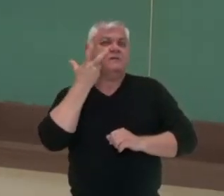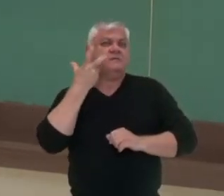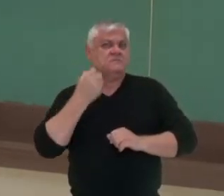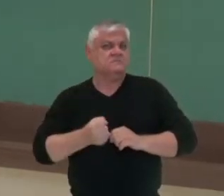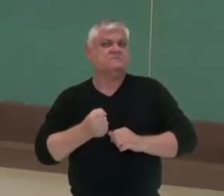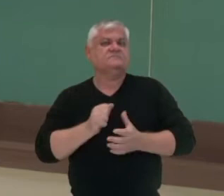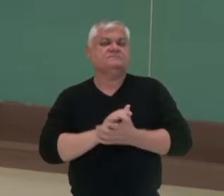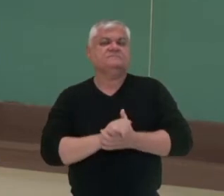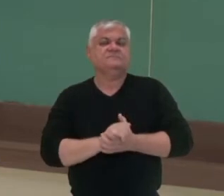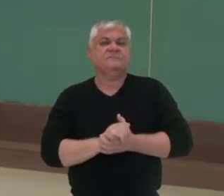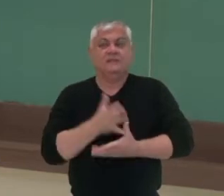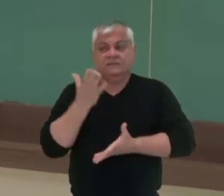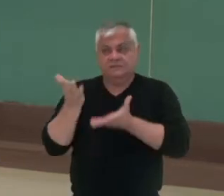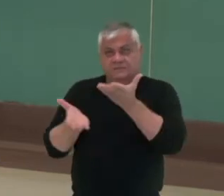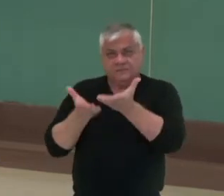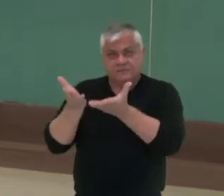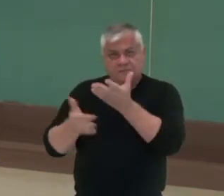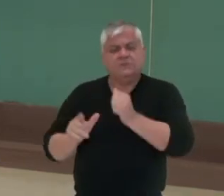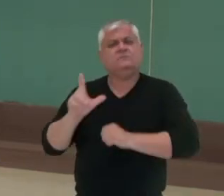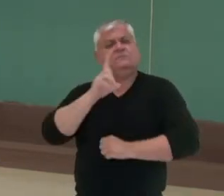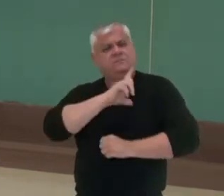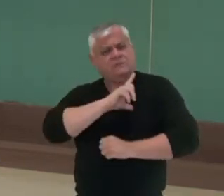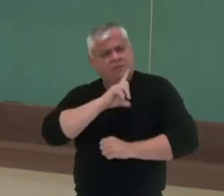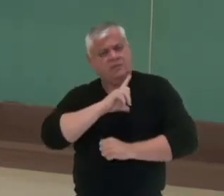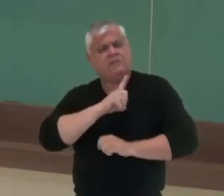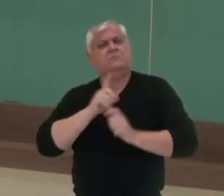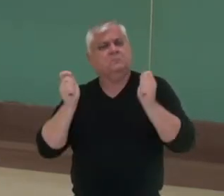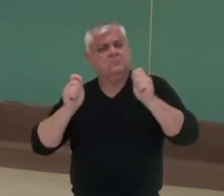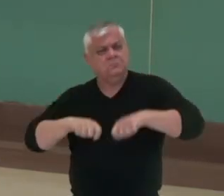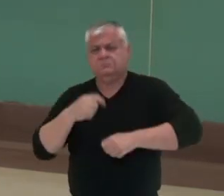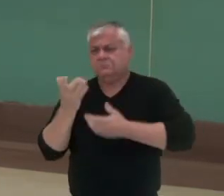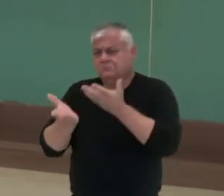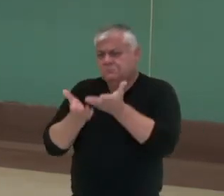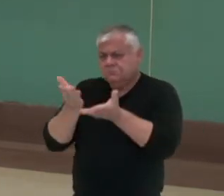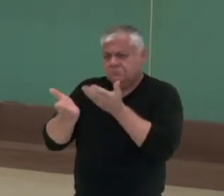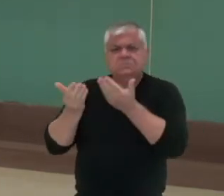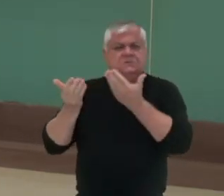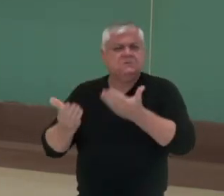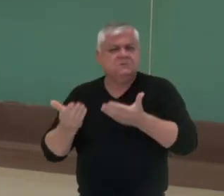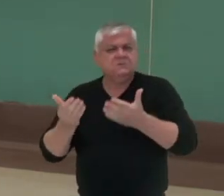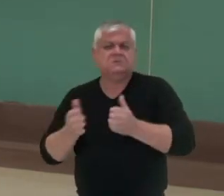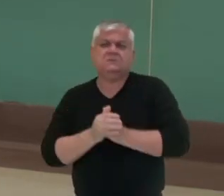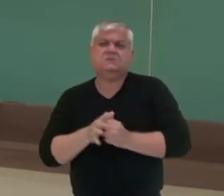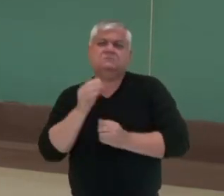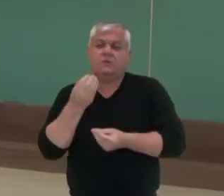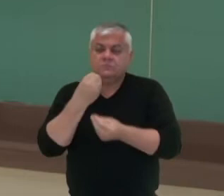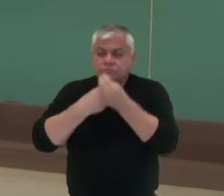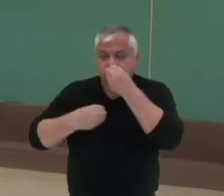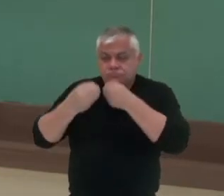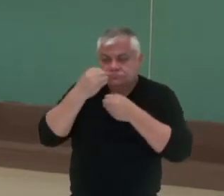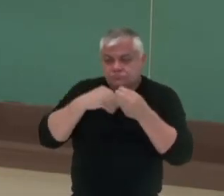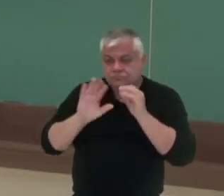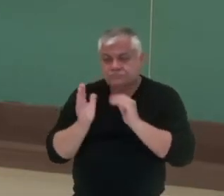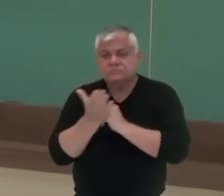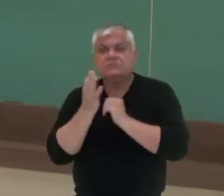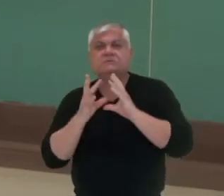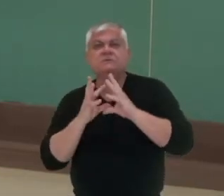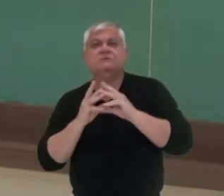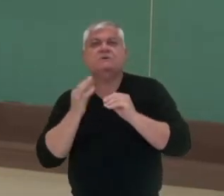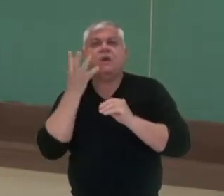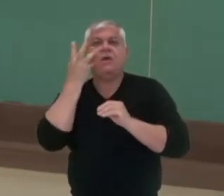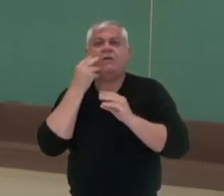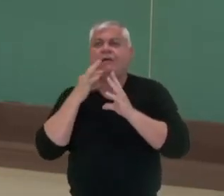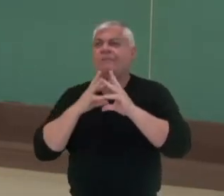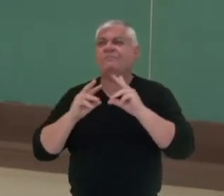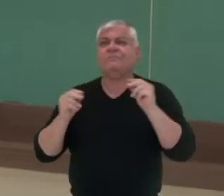ela tem tratamento, ela pode ser um tratamento mais leve, como só uma alimentação saudável, ingestão de